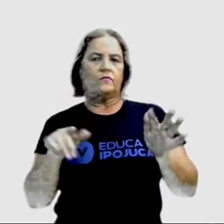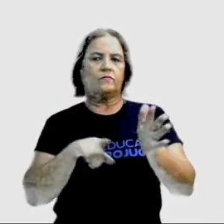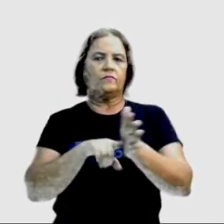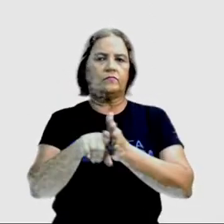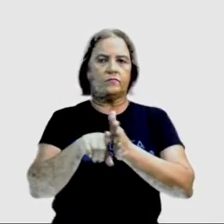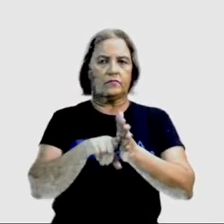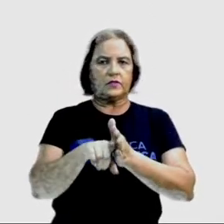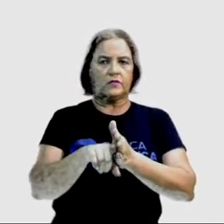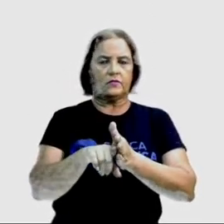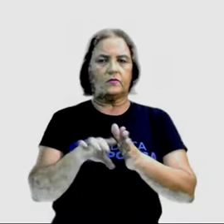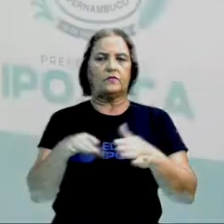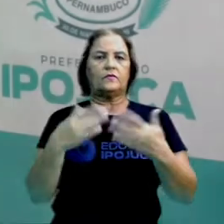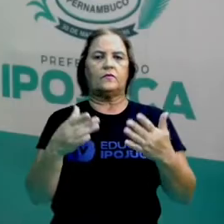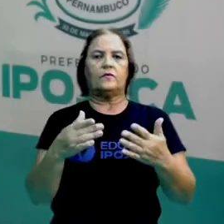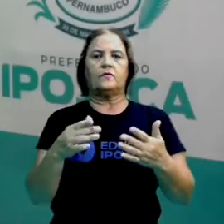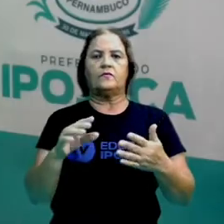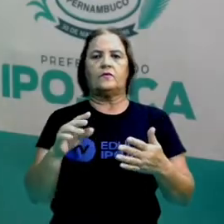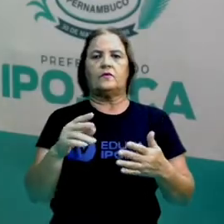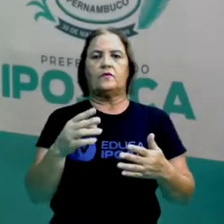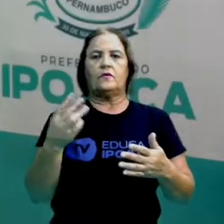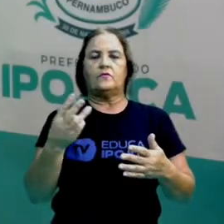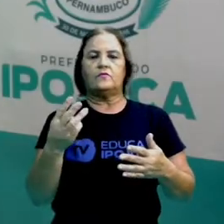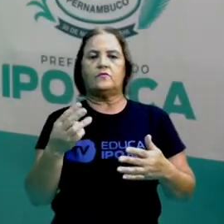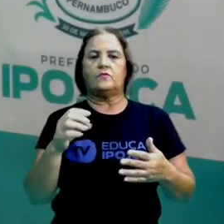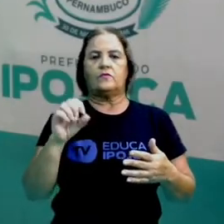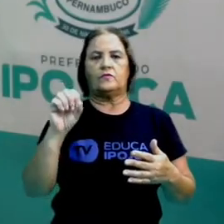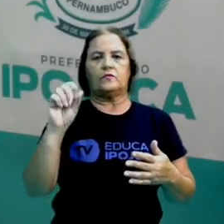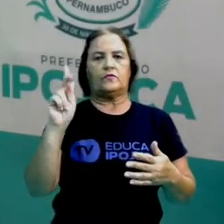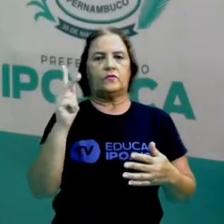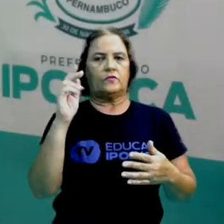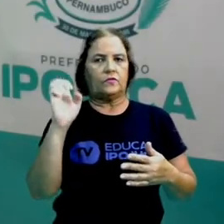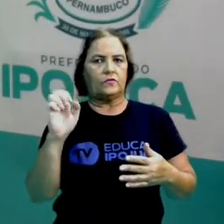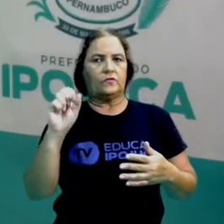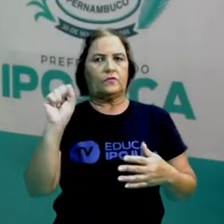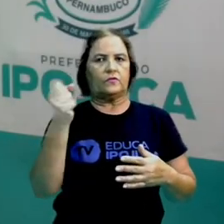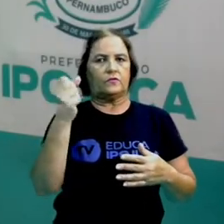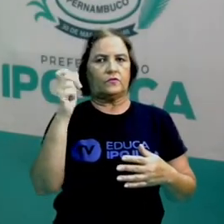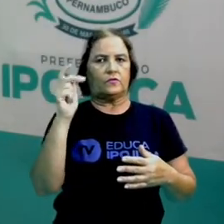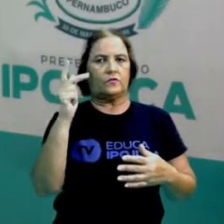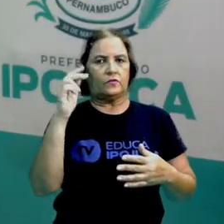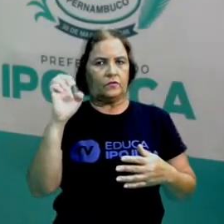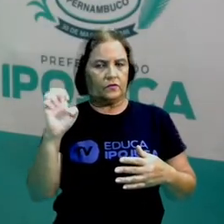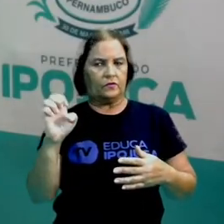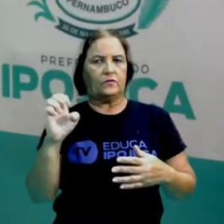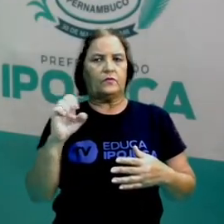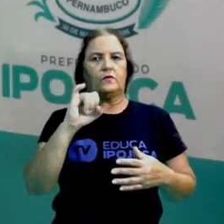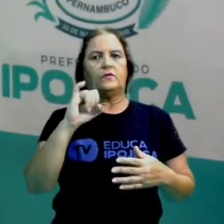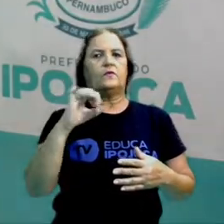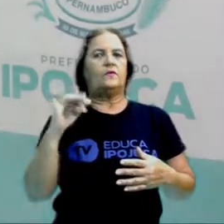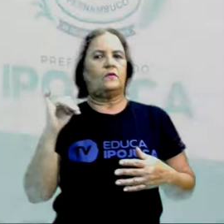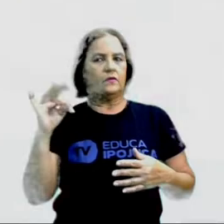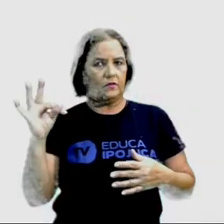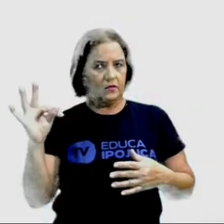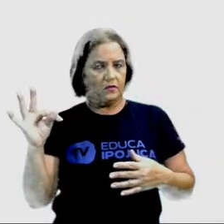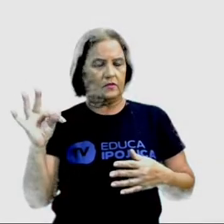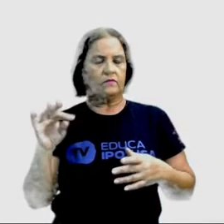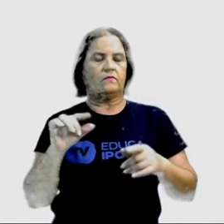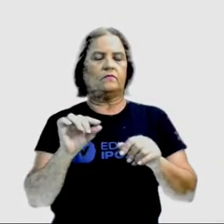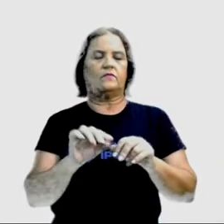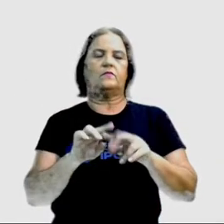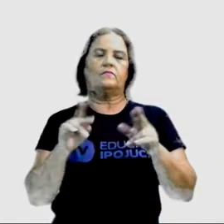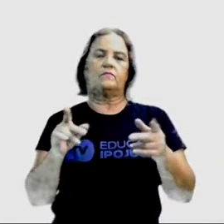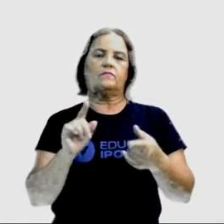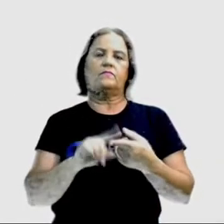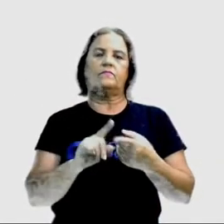o she e o it vai ficar também diferenciado. Então, vamos lá. Seria,